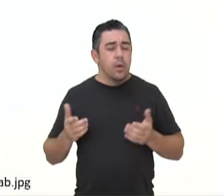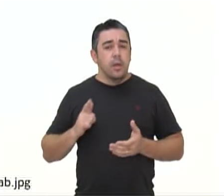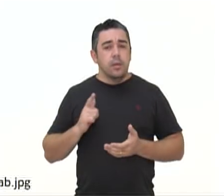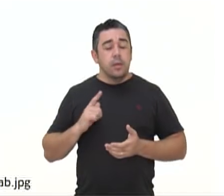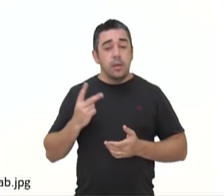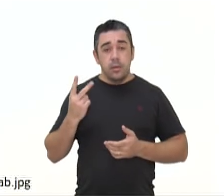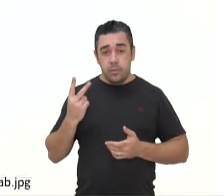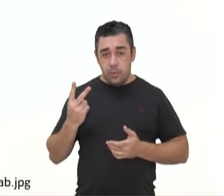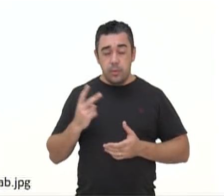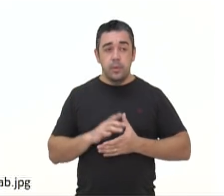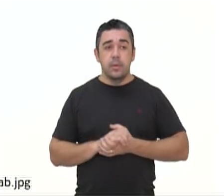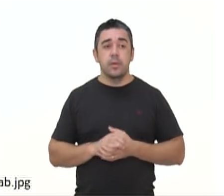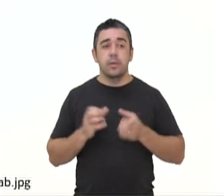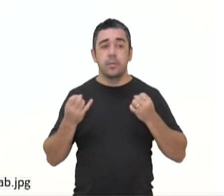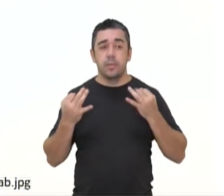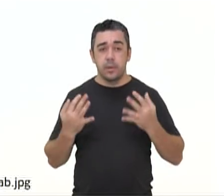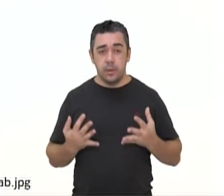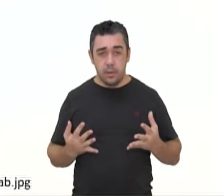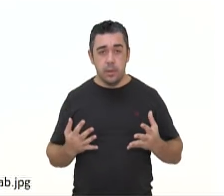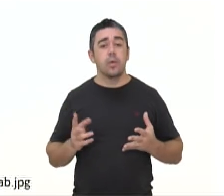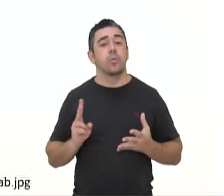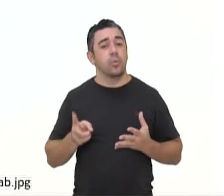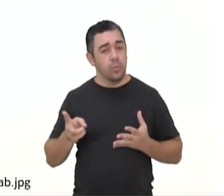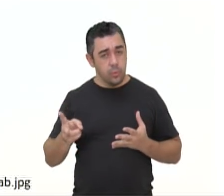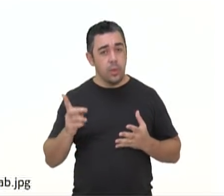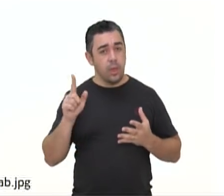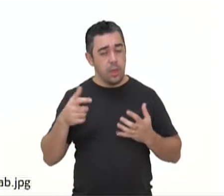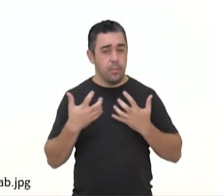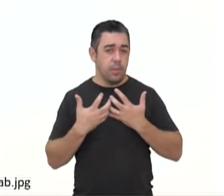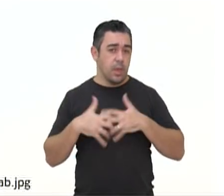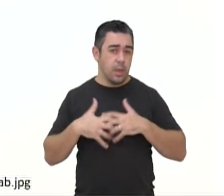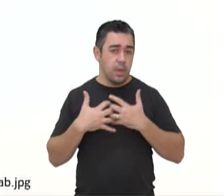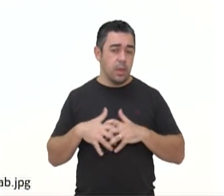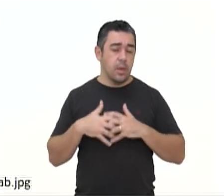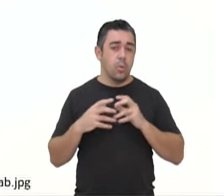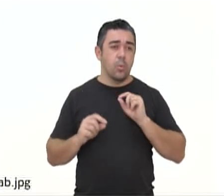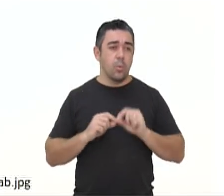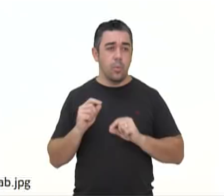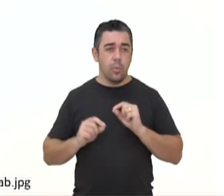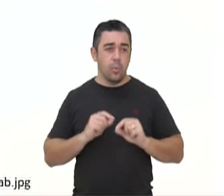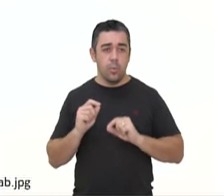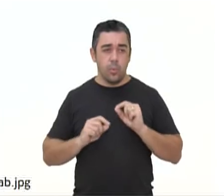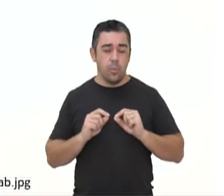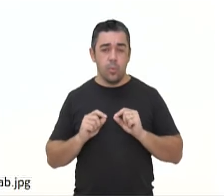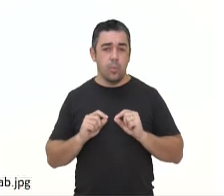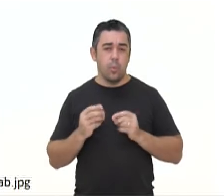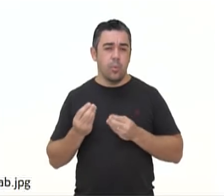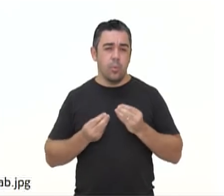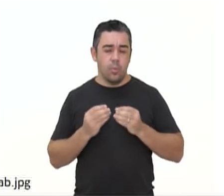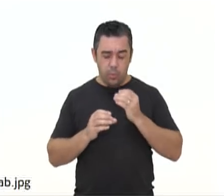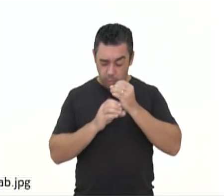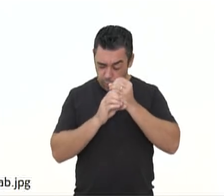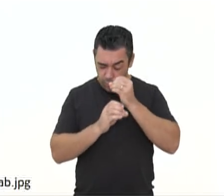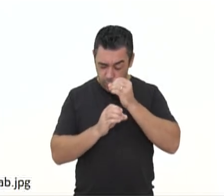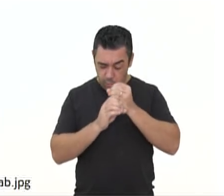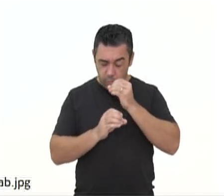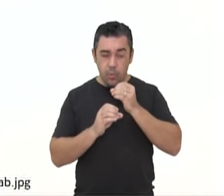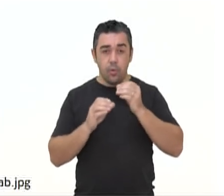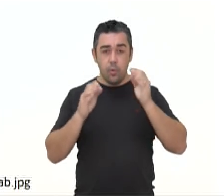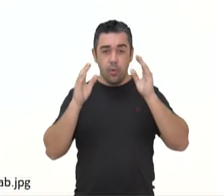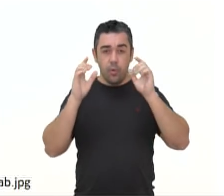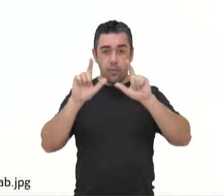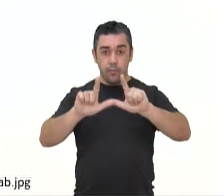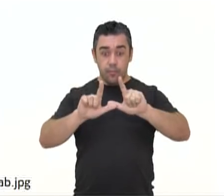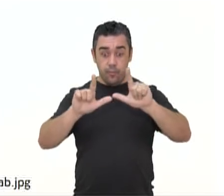partes? Então, a gente vai falar agora, ainda de parte mecânica, nós vamos falar do sistema de focagem, porque eu